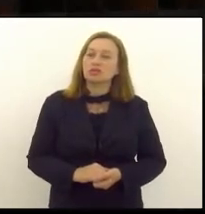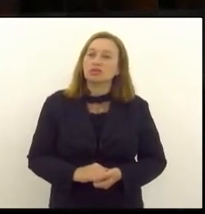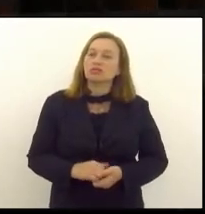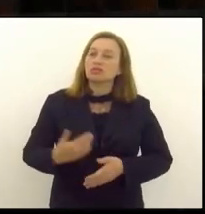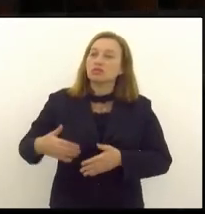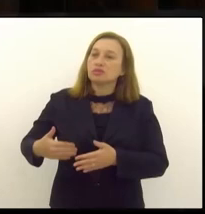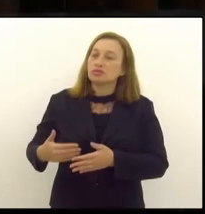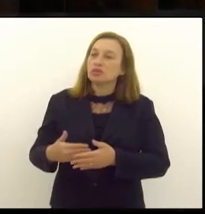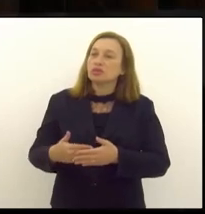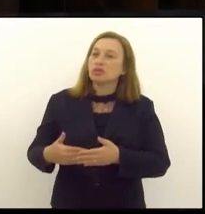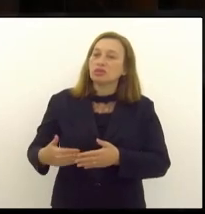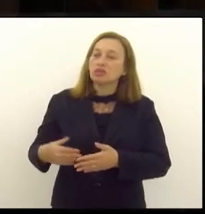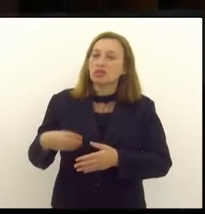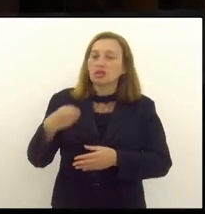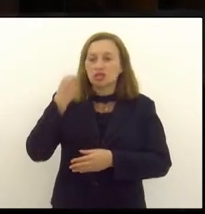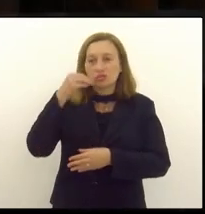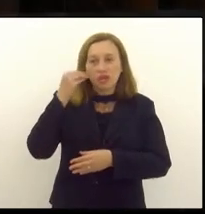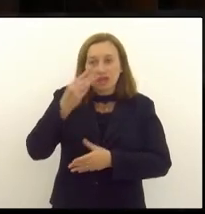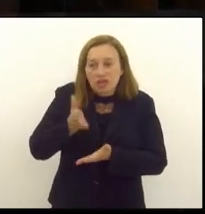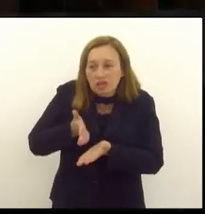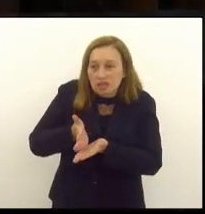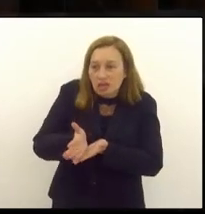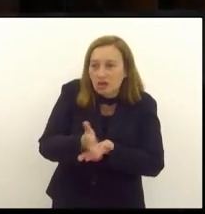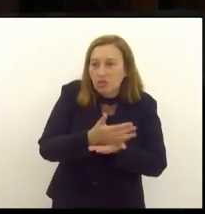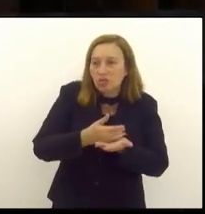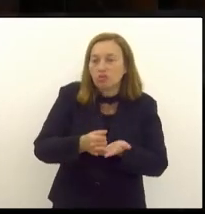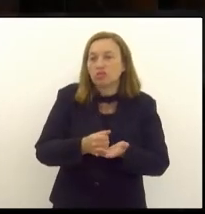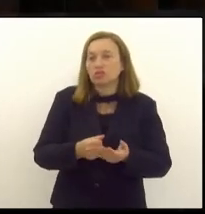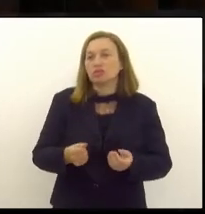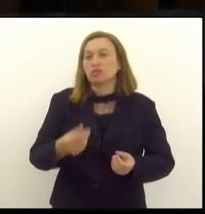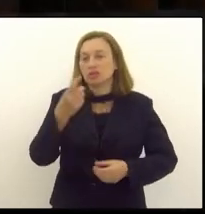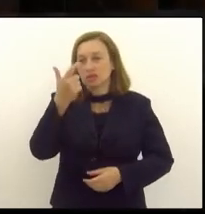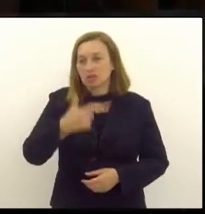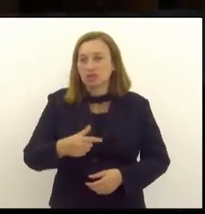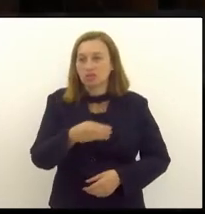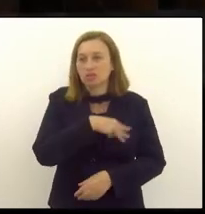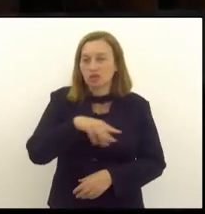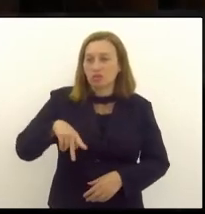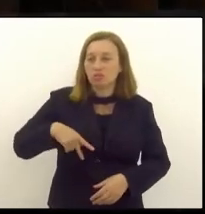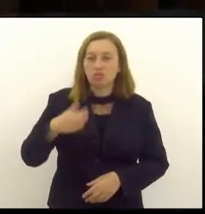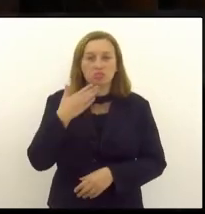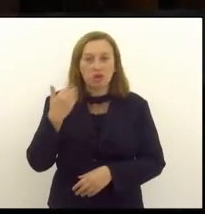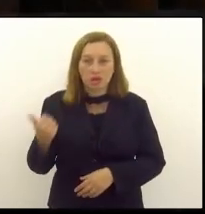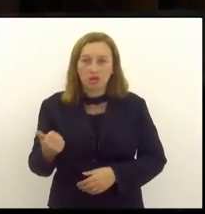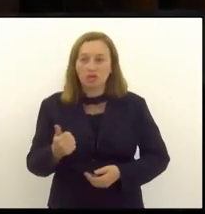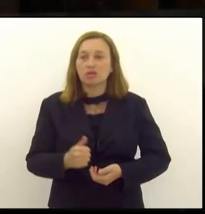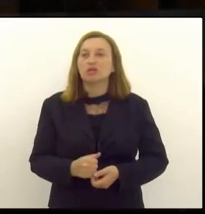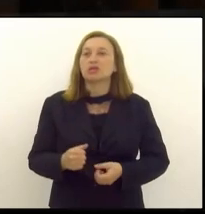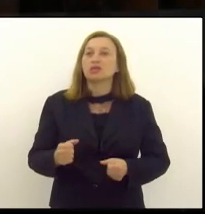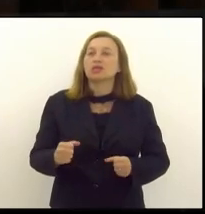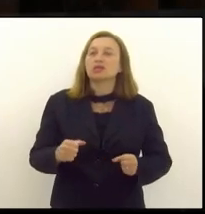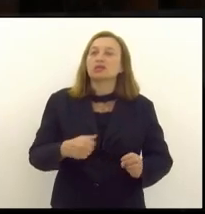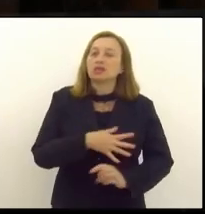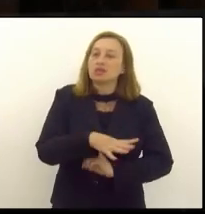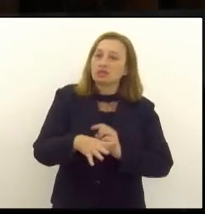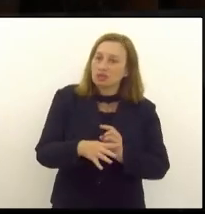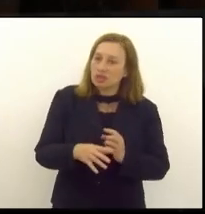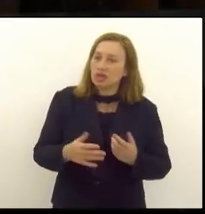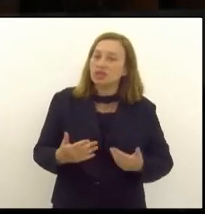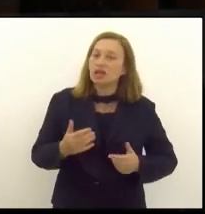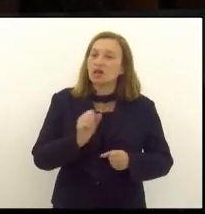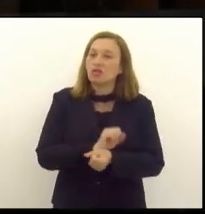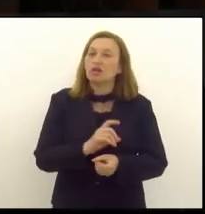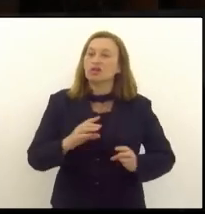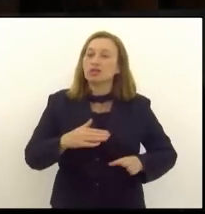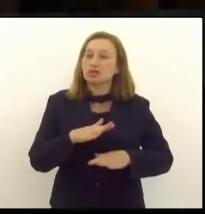nos moldando, que vão nos permitindo ser um Ministério Público melhor e ser um Ministério Público que a sociedade espera de cada